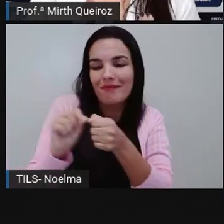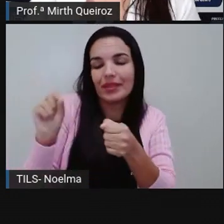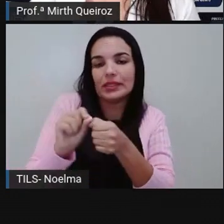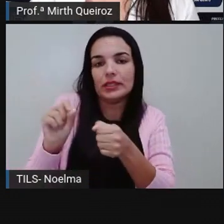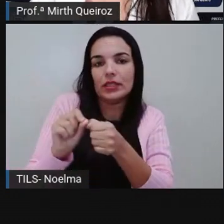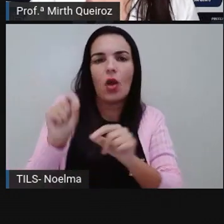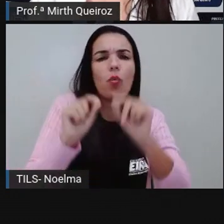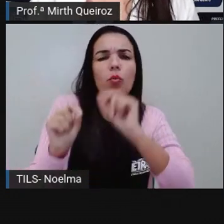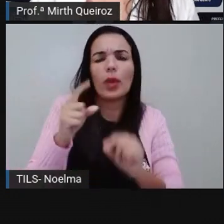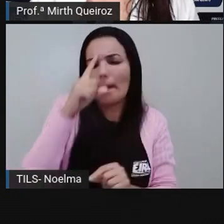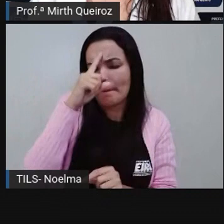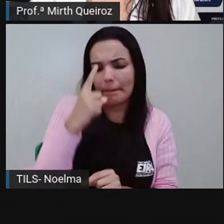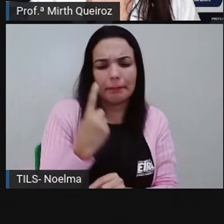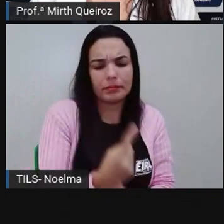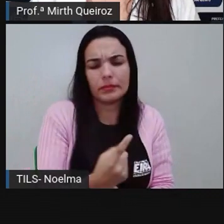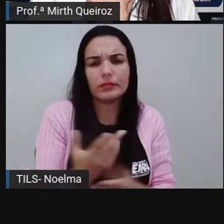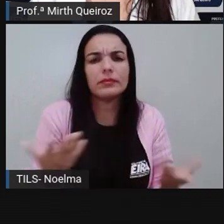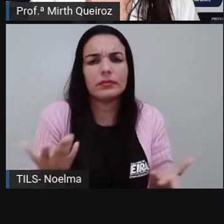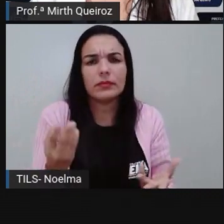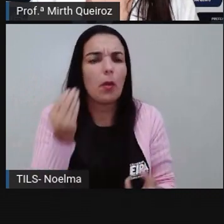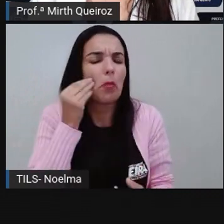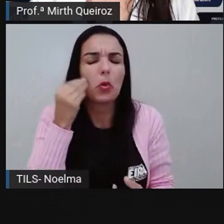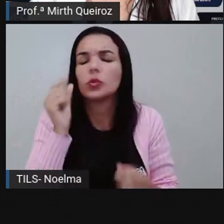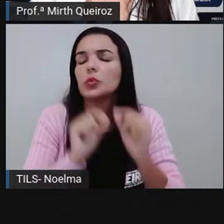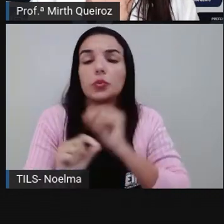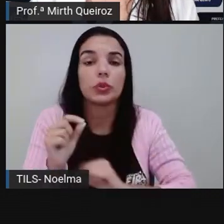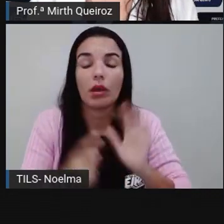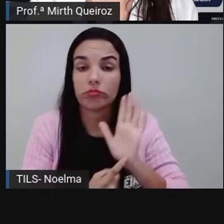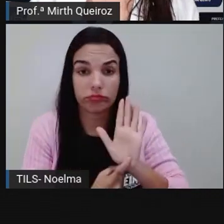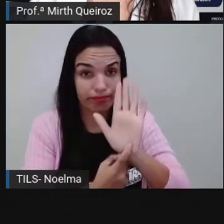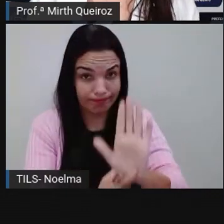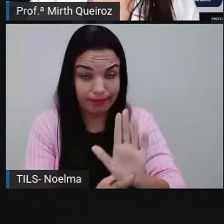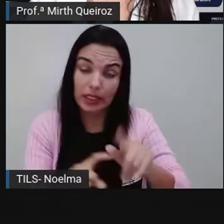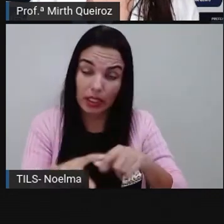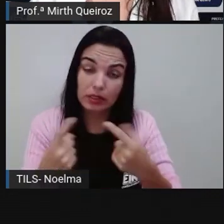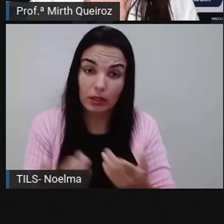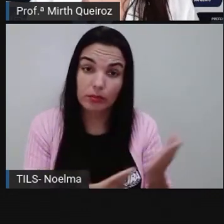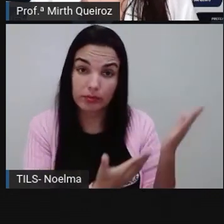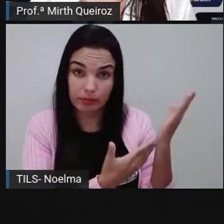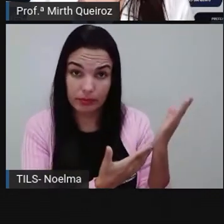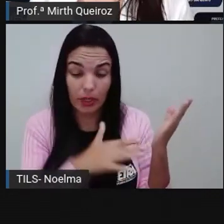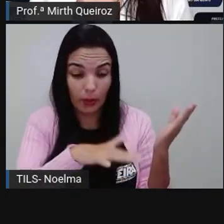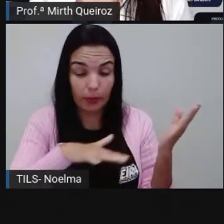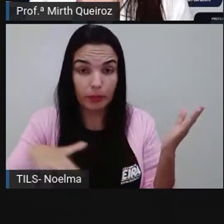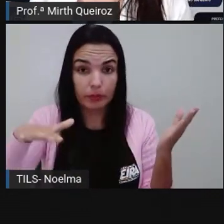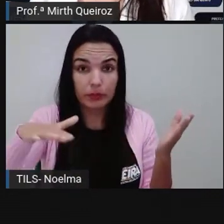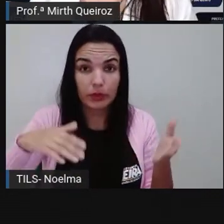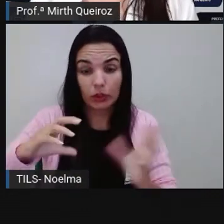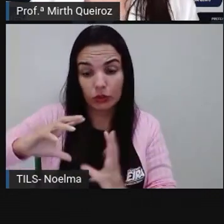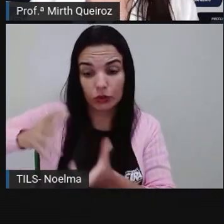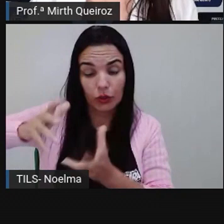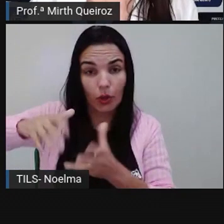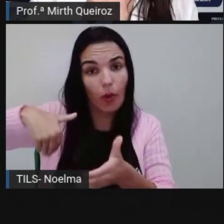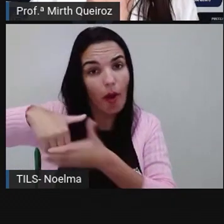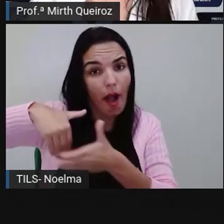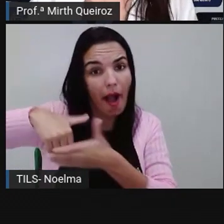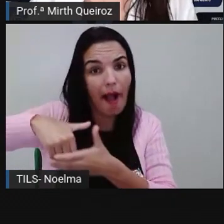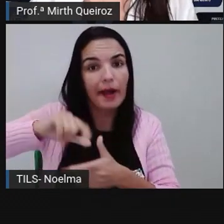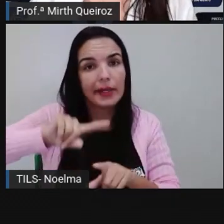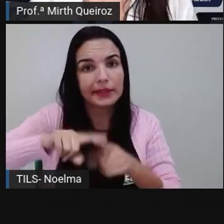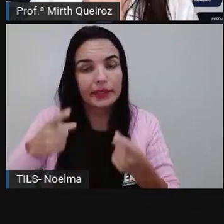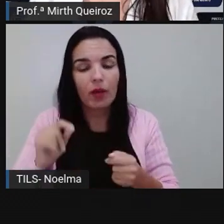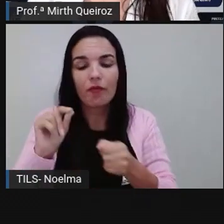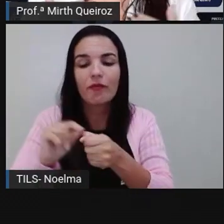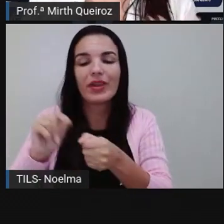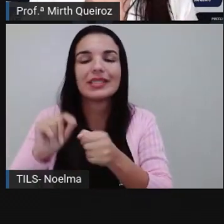que indica essa palavra, certo? Nesse caso aí, o Diogo joga com a bola. Joga indica